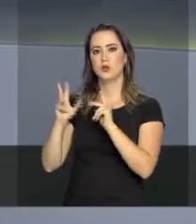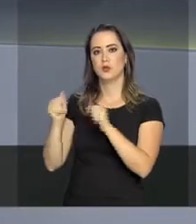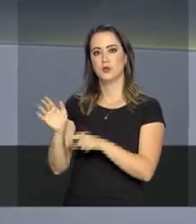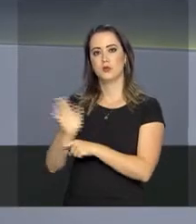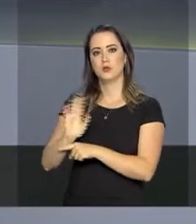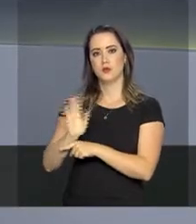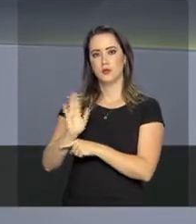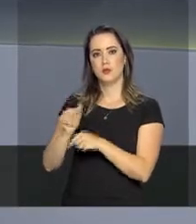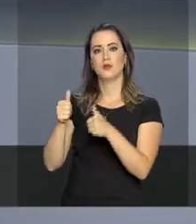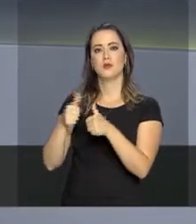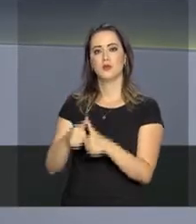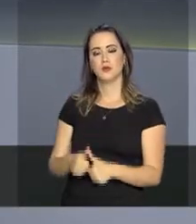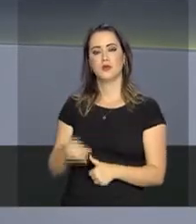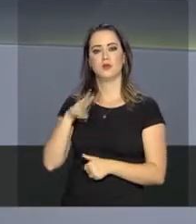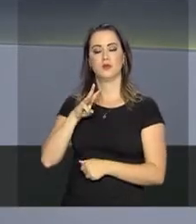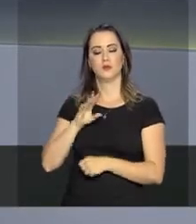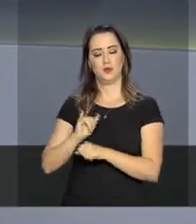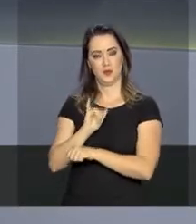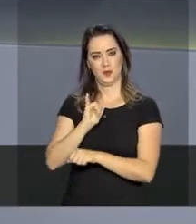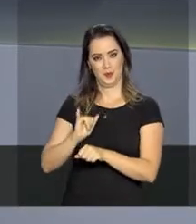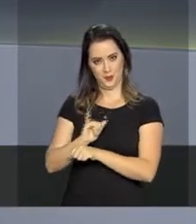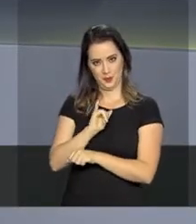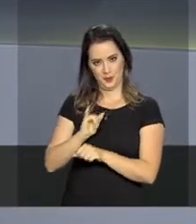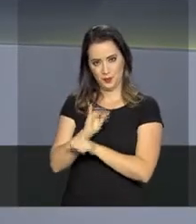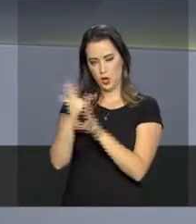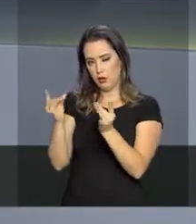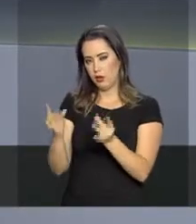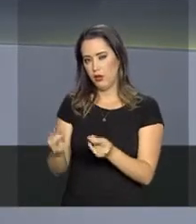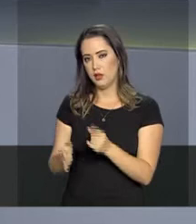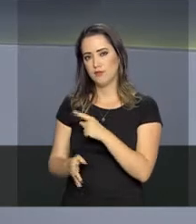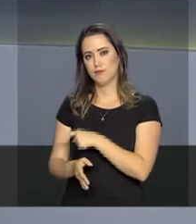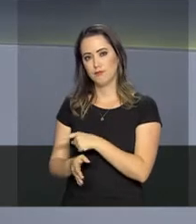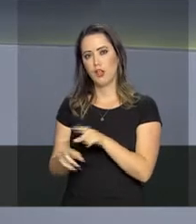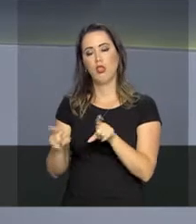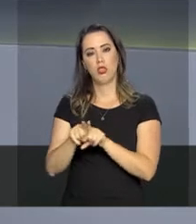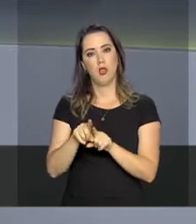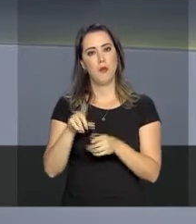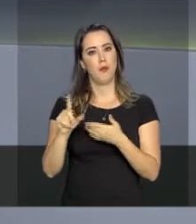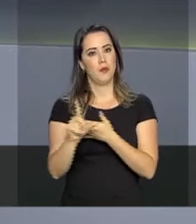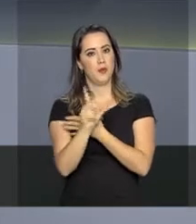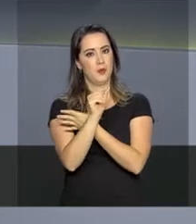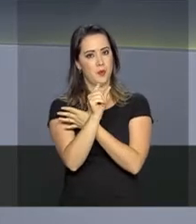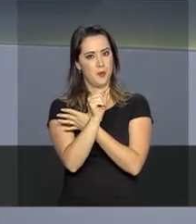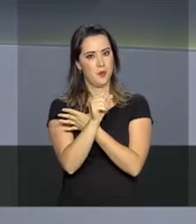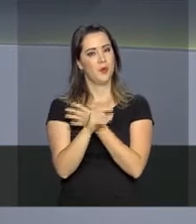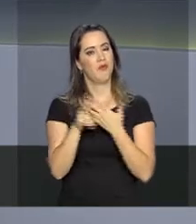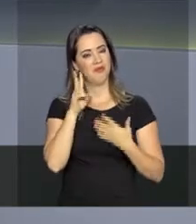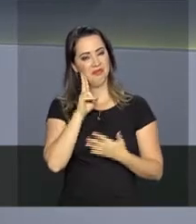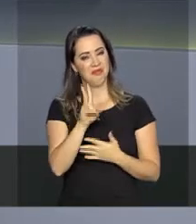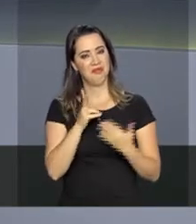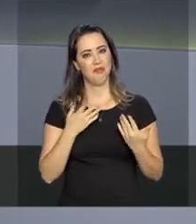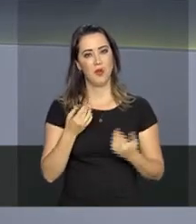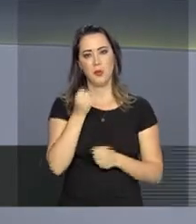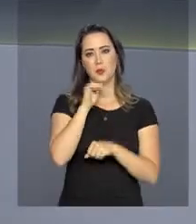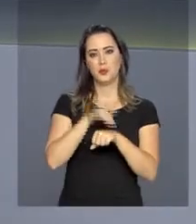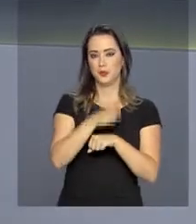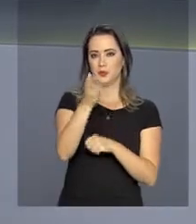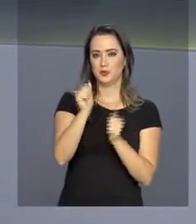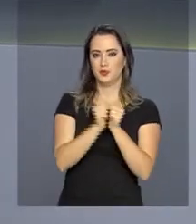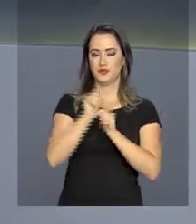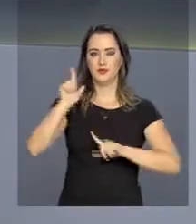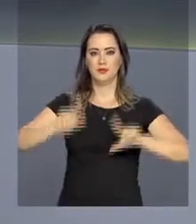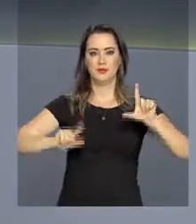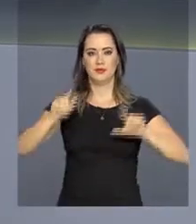todas as reportagens estão disponíveis em nosso canal no youtube acesse também o nosso portal no twitter uma boa noite pra você